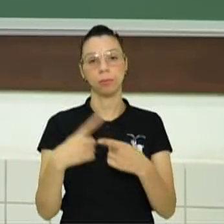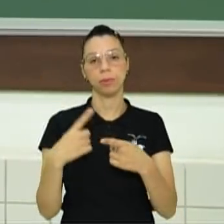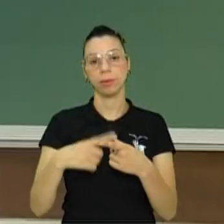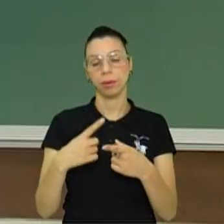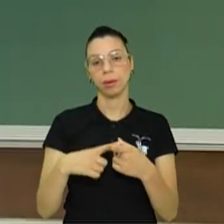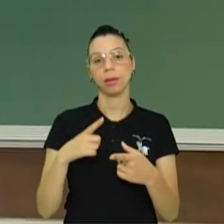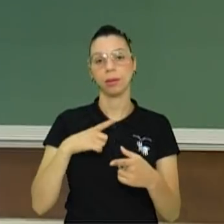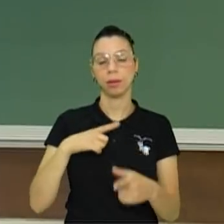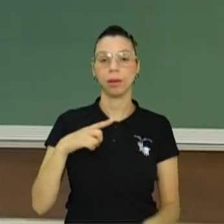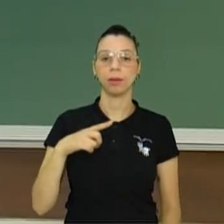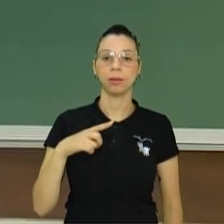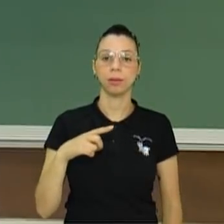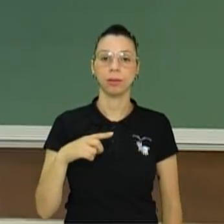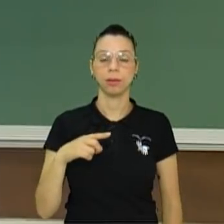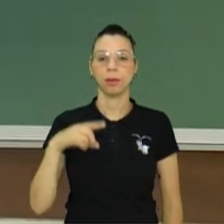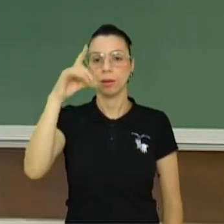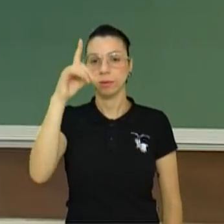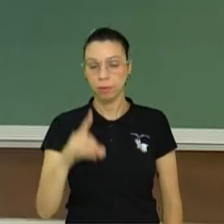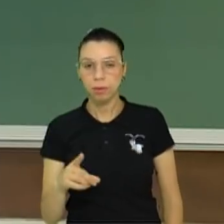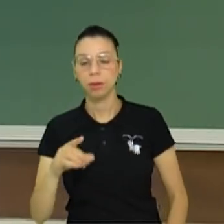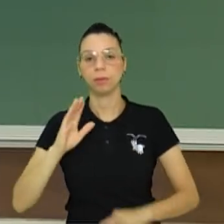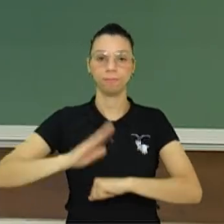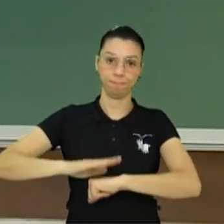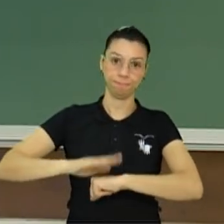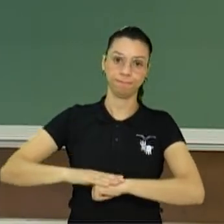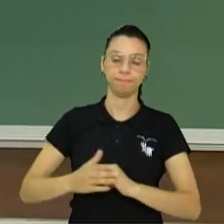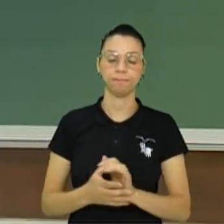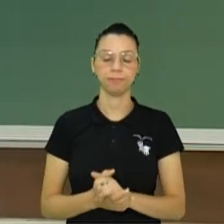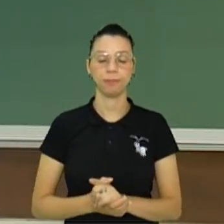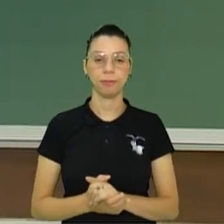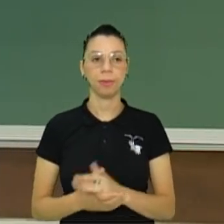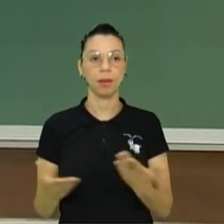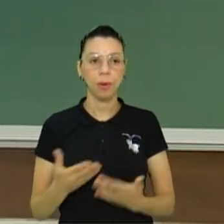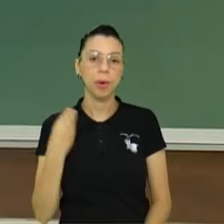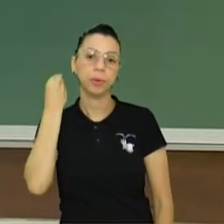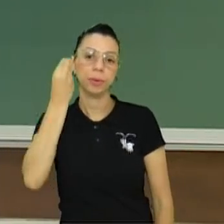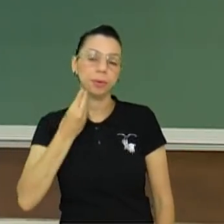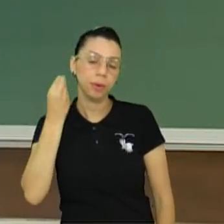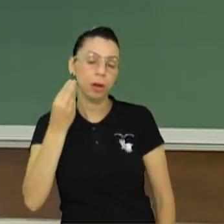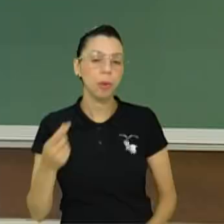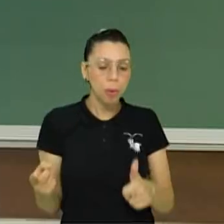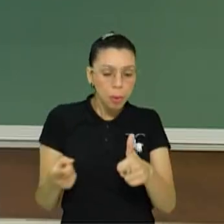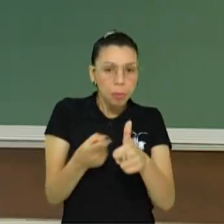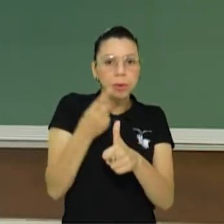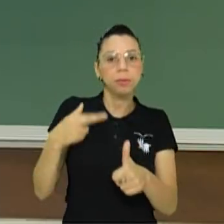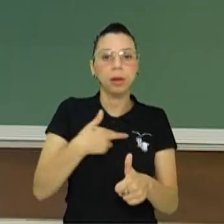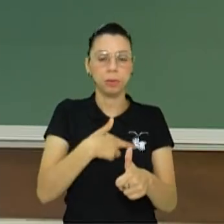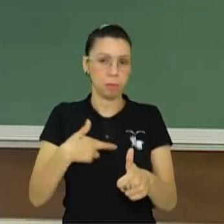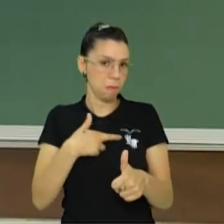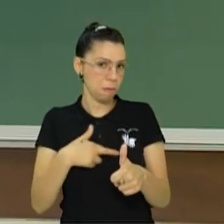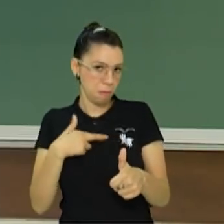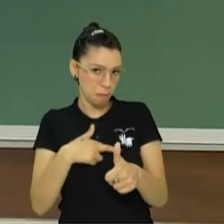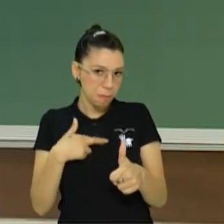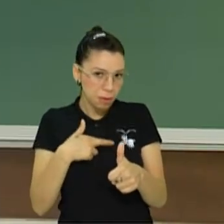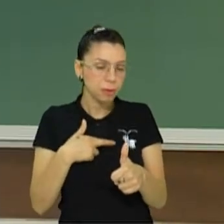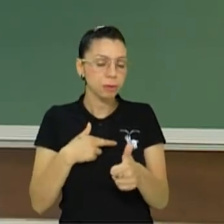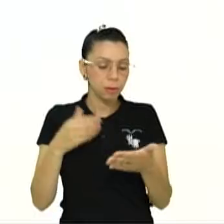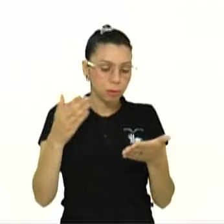Vamos fazer um teste. Qual foi o primeiro romance escrito no começo do século